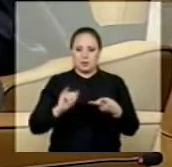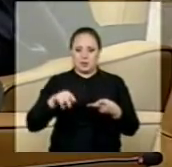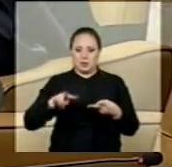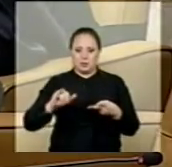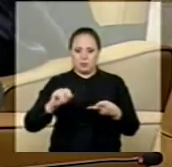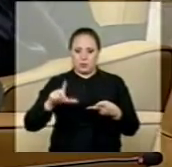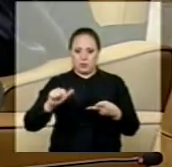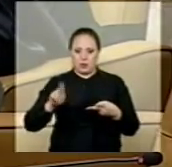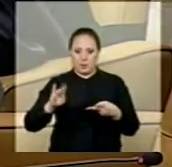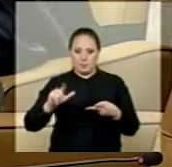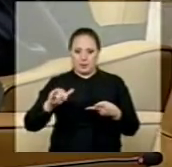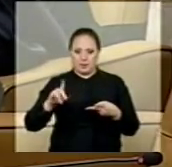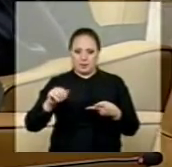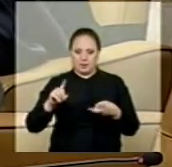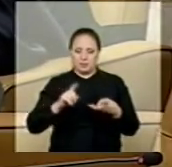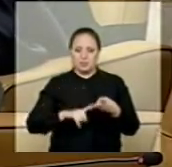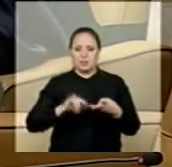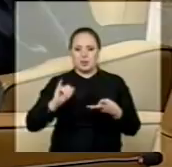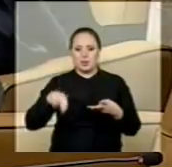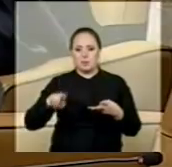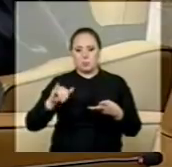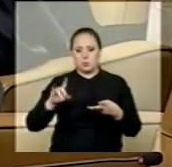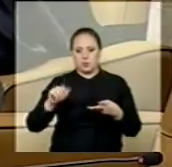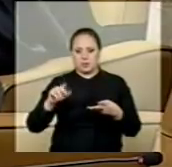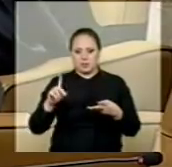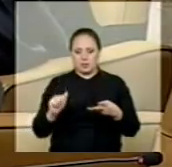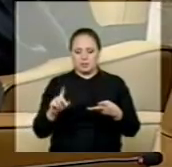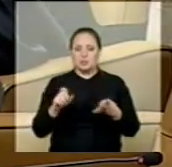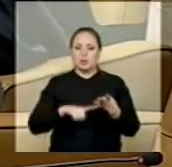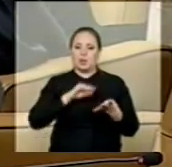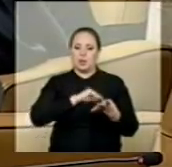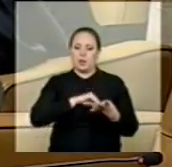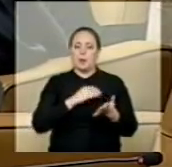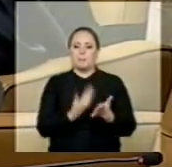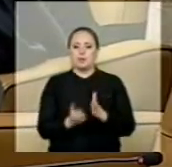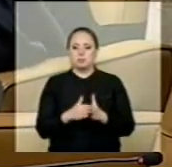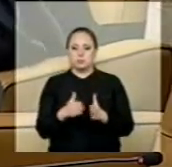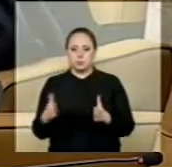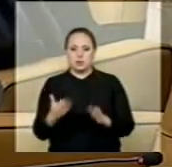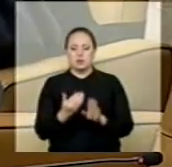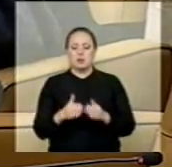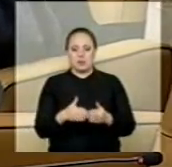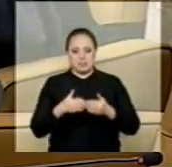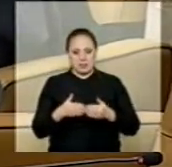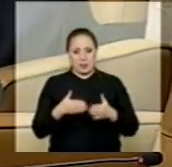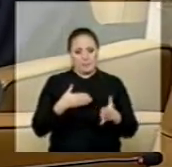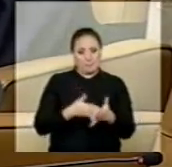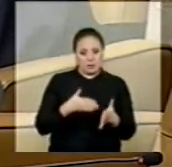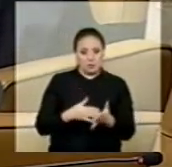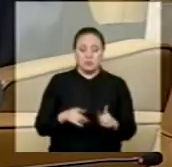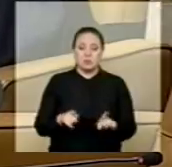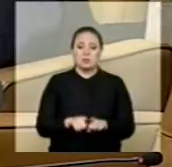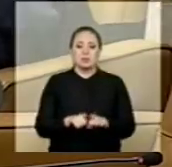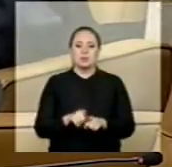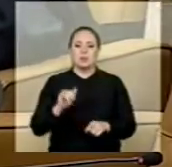inviolabilidade, imunidades, remuneração, perda de mandato, licença, impedimentos e